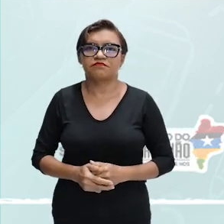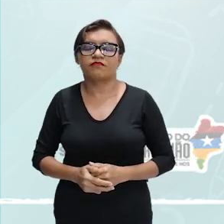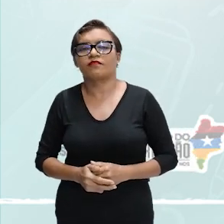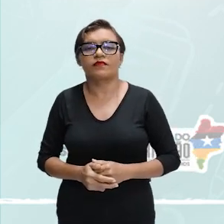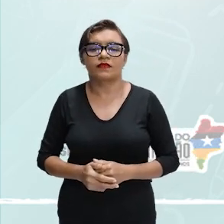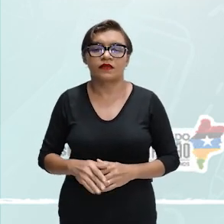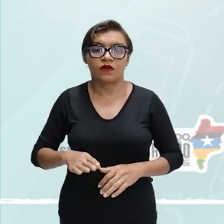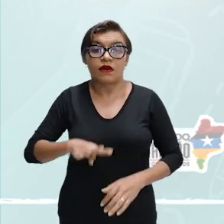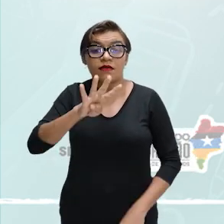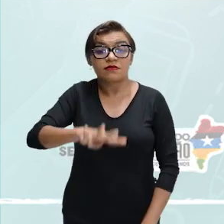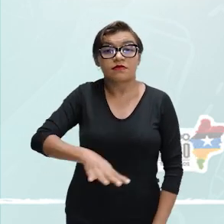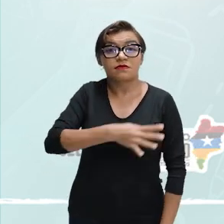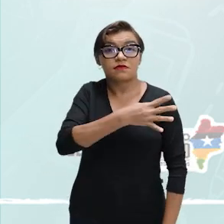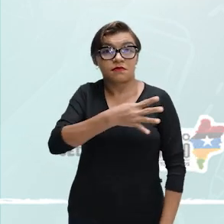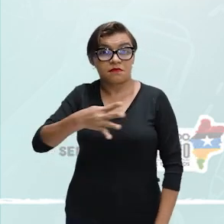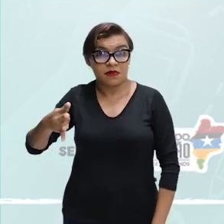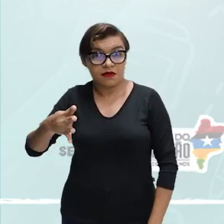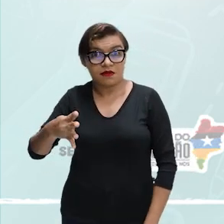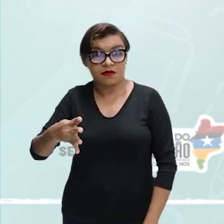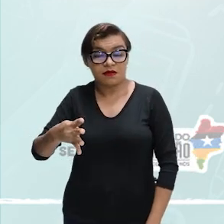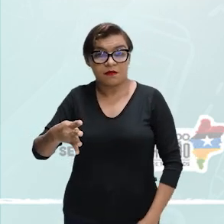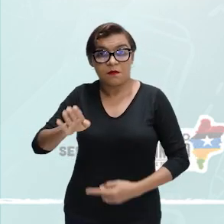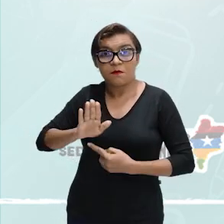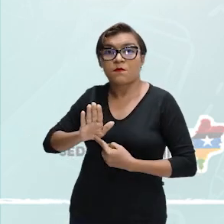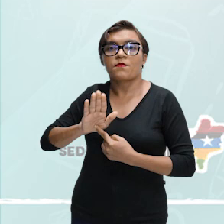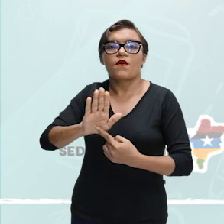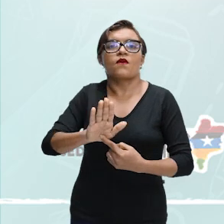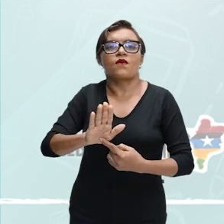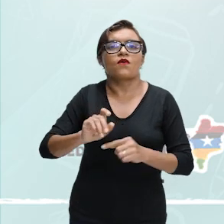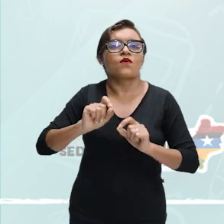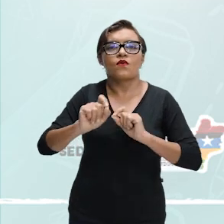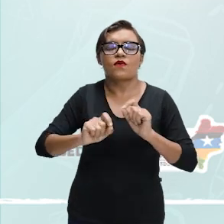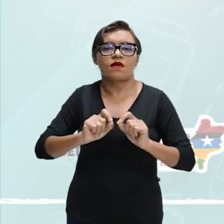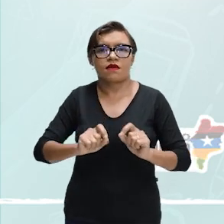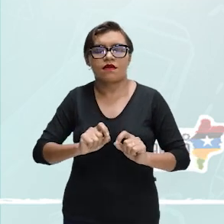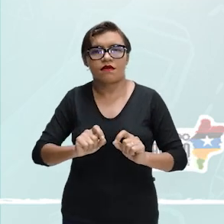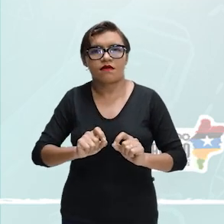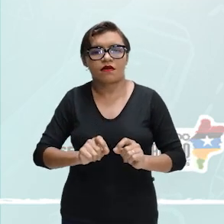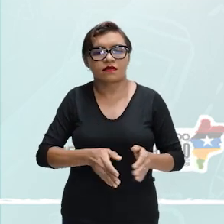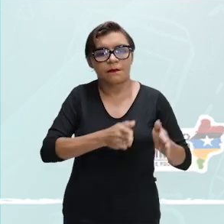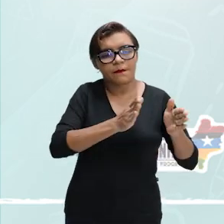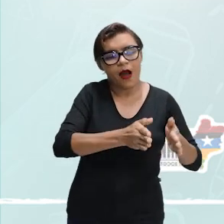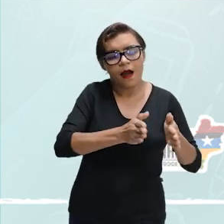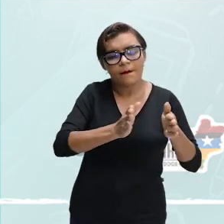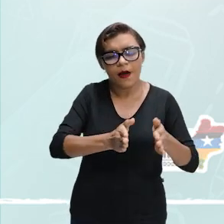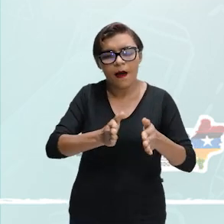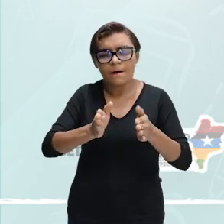na tabela periódica, né, aqui é a classe dos